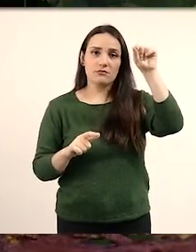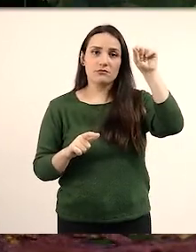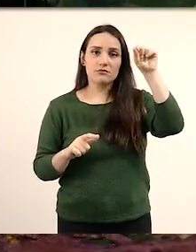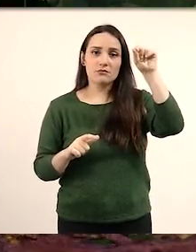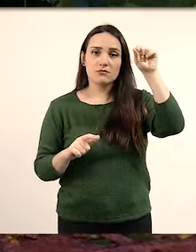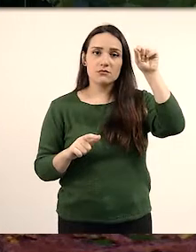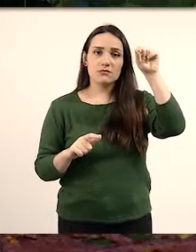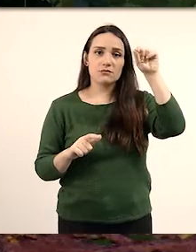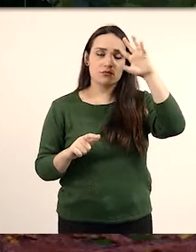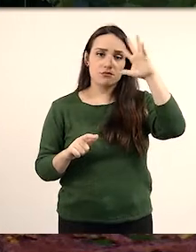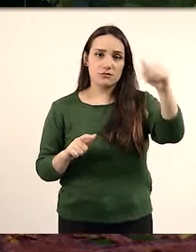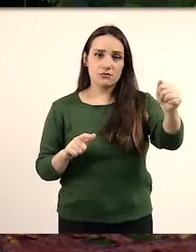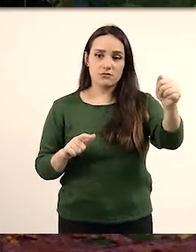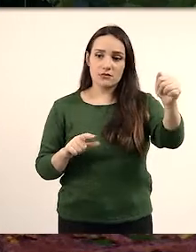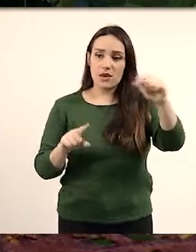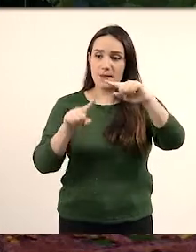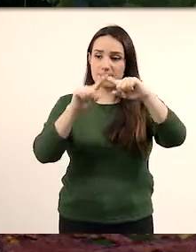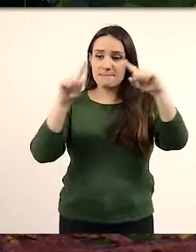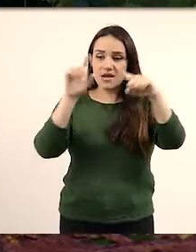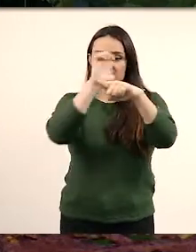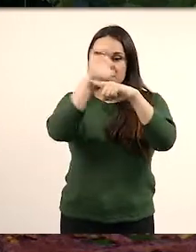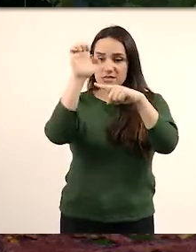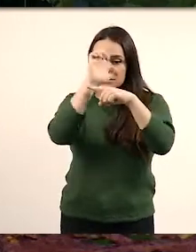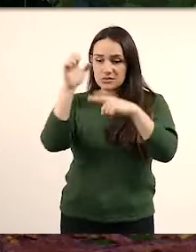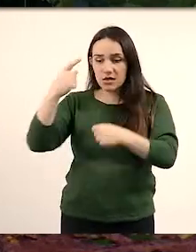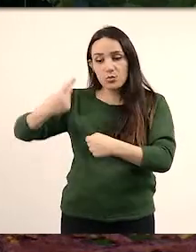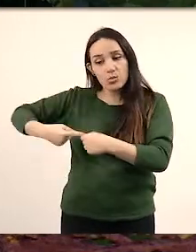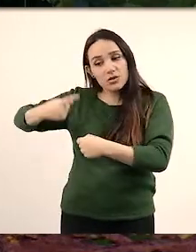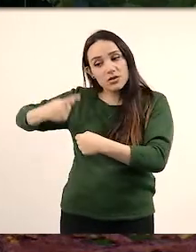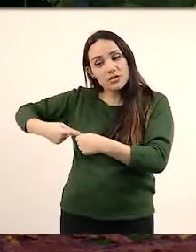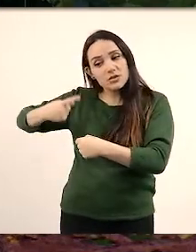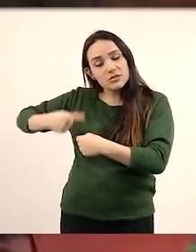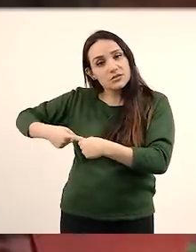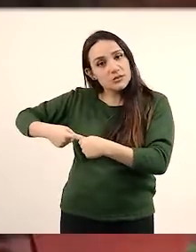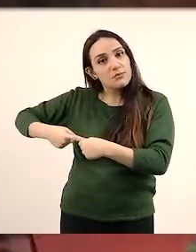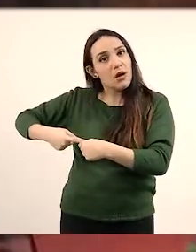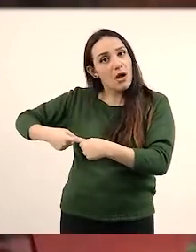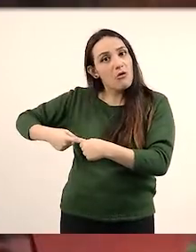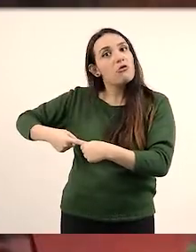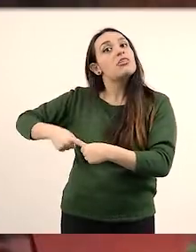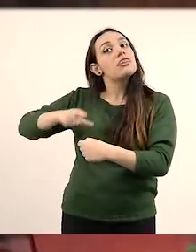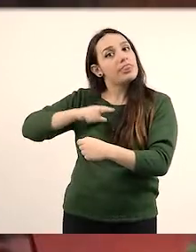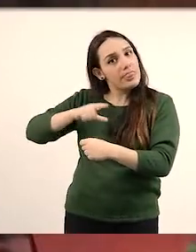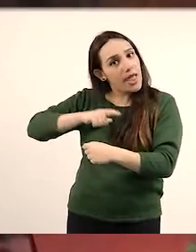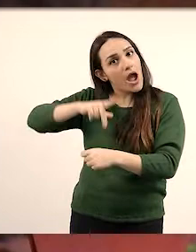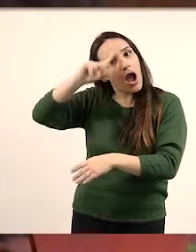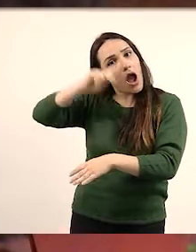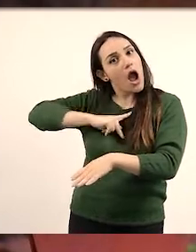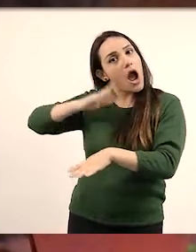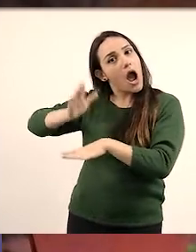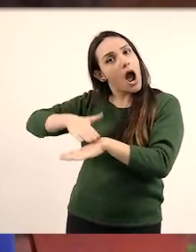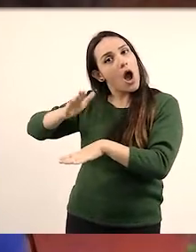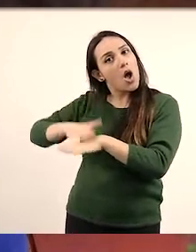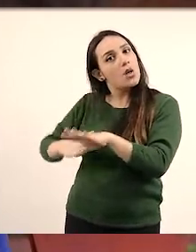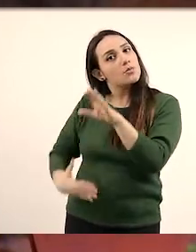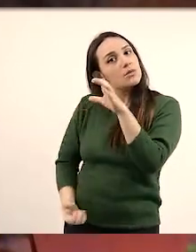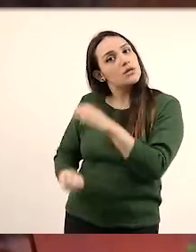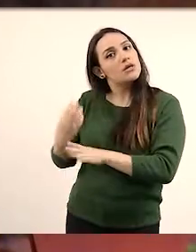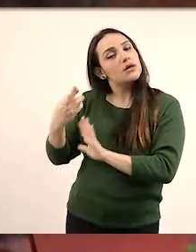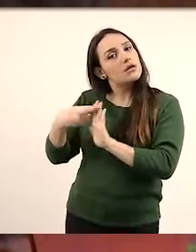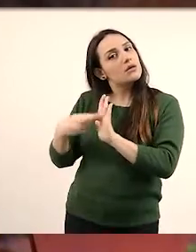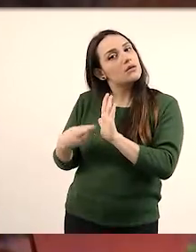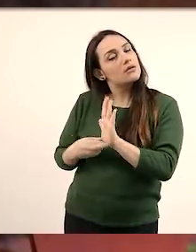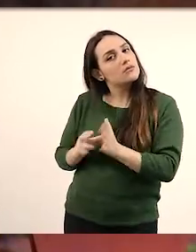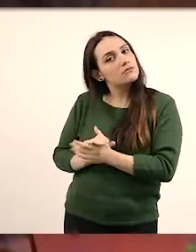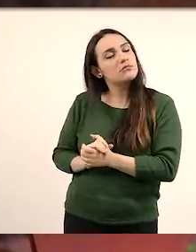Supremo Federal ele reforçou o que a própria Constituição diz, que é o papel que o Supremo tem, aliás, né? Exato, a função primordial